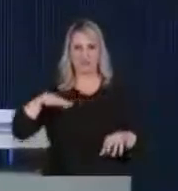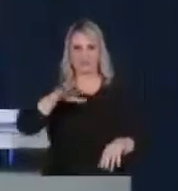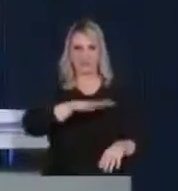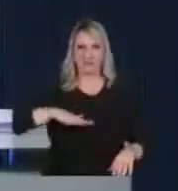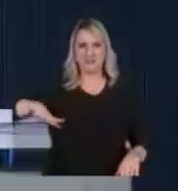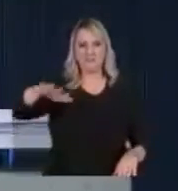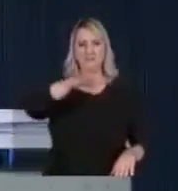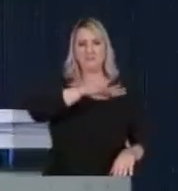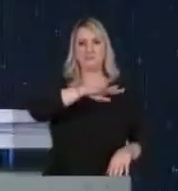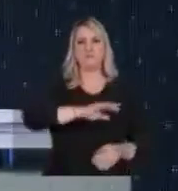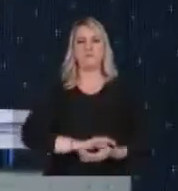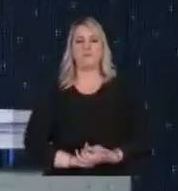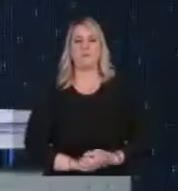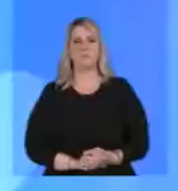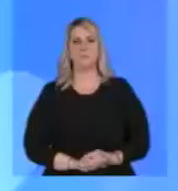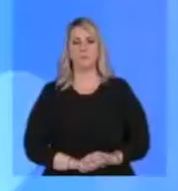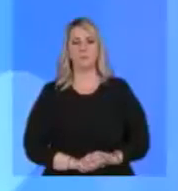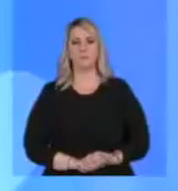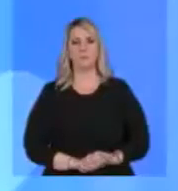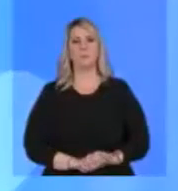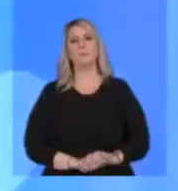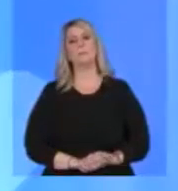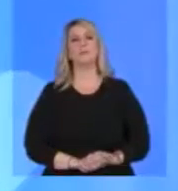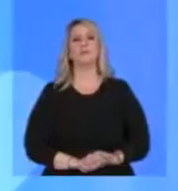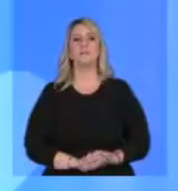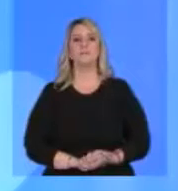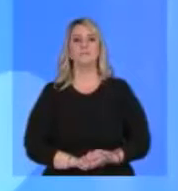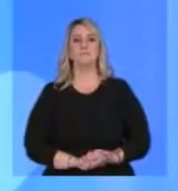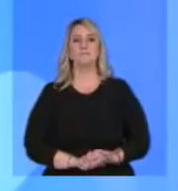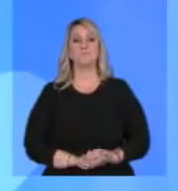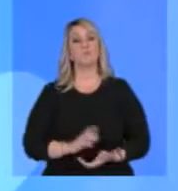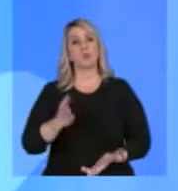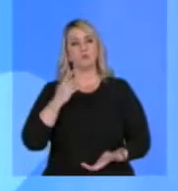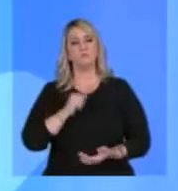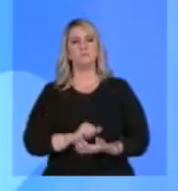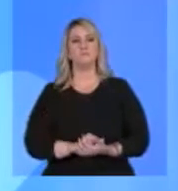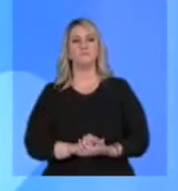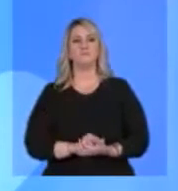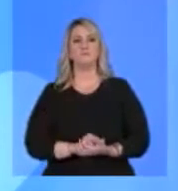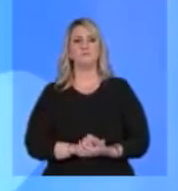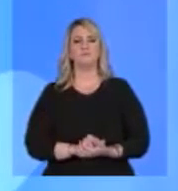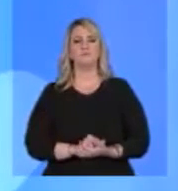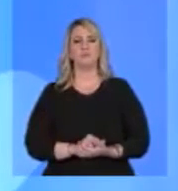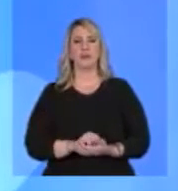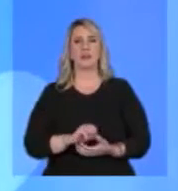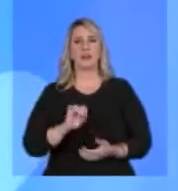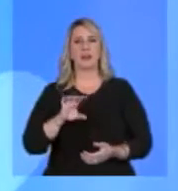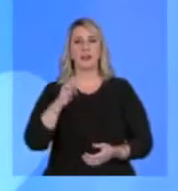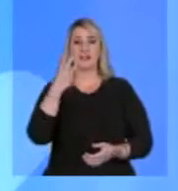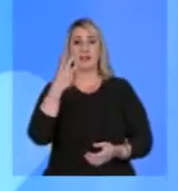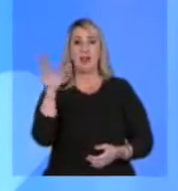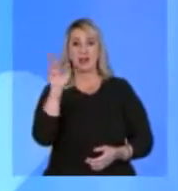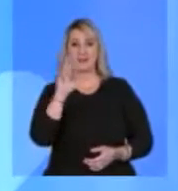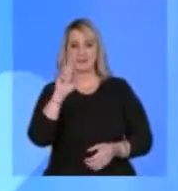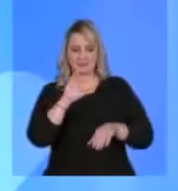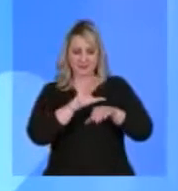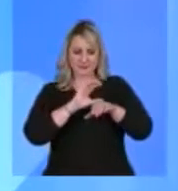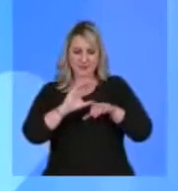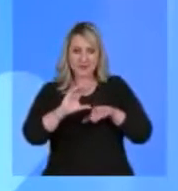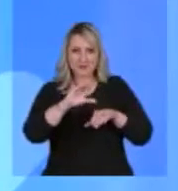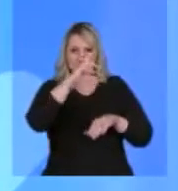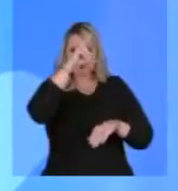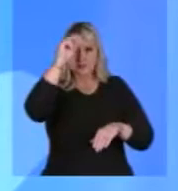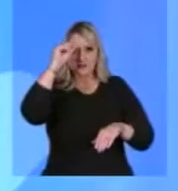paulo tem um minuto para réplica quando bolsonaro de cada três reais de investimento pela